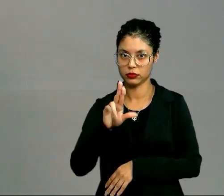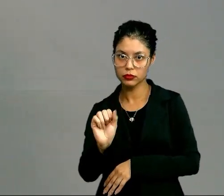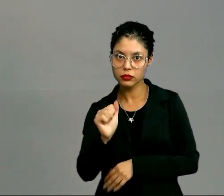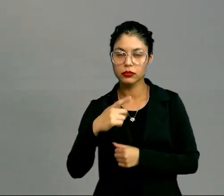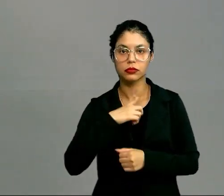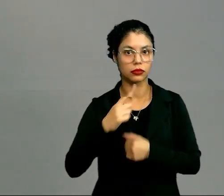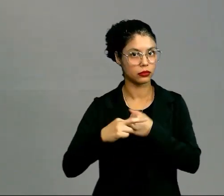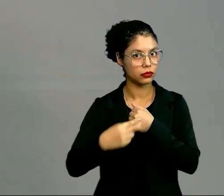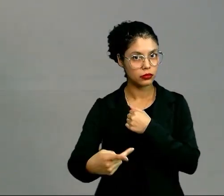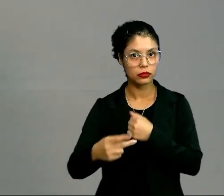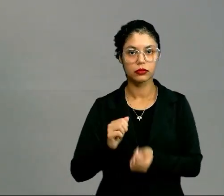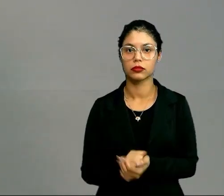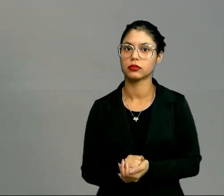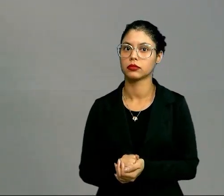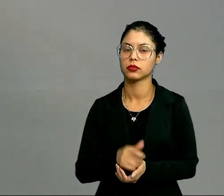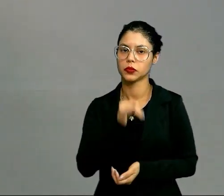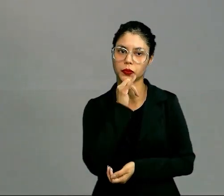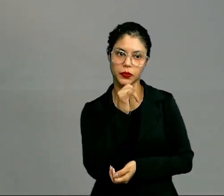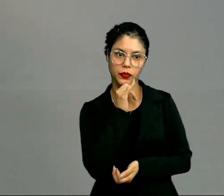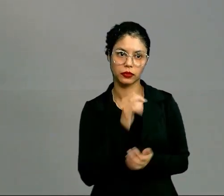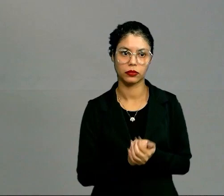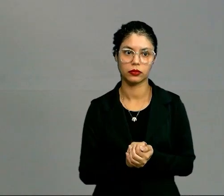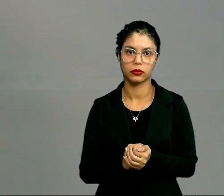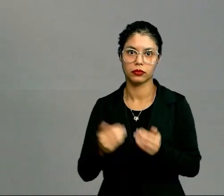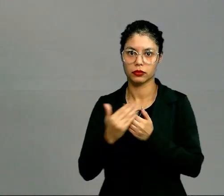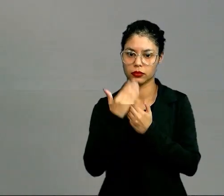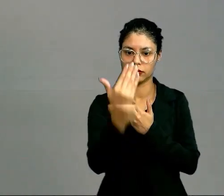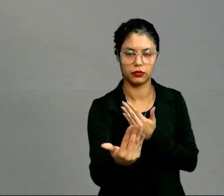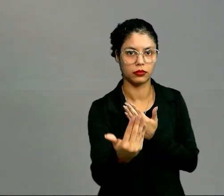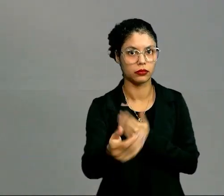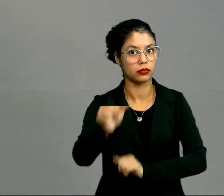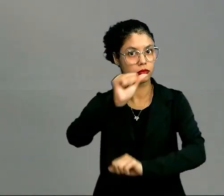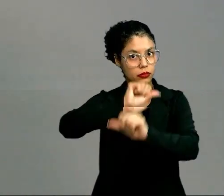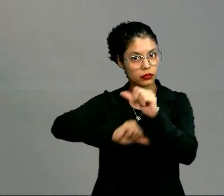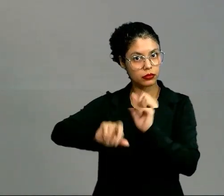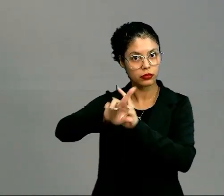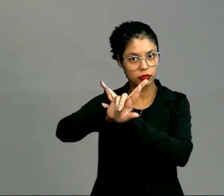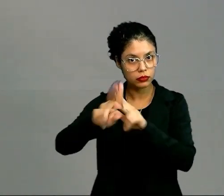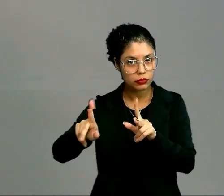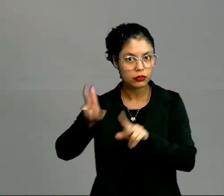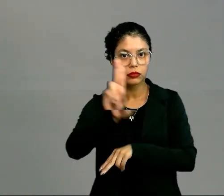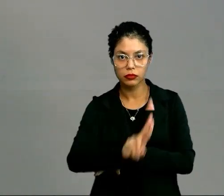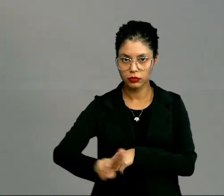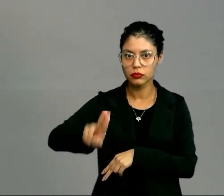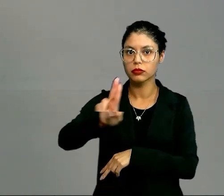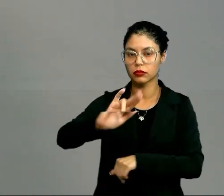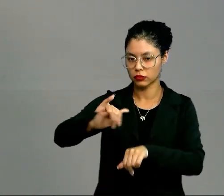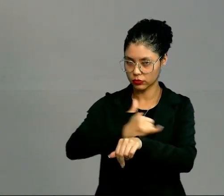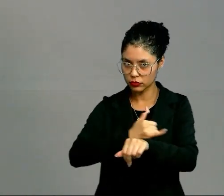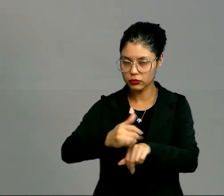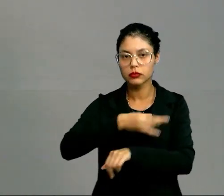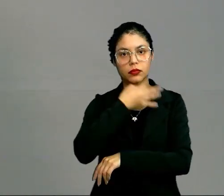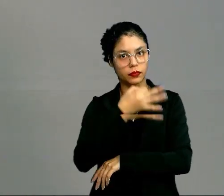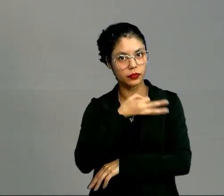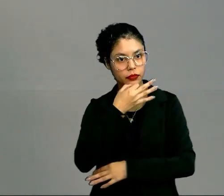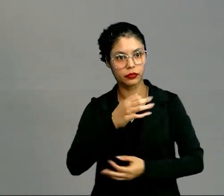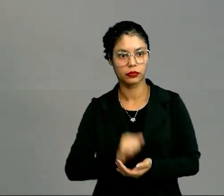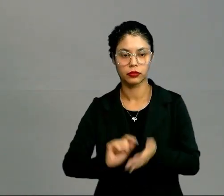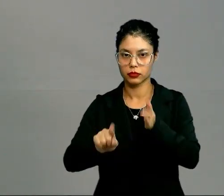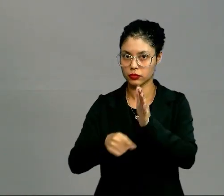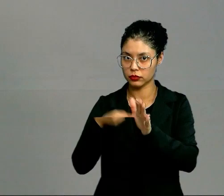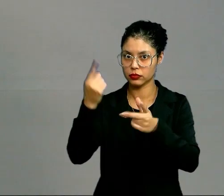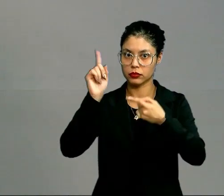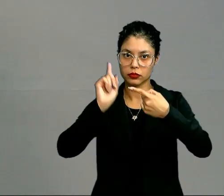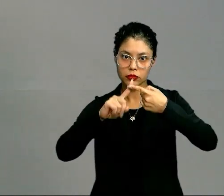uma consequência. Você não pode colocar, por exemplo, a carroça diante dos bois. Então, se você vai utilizar essa estratégia argumentativa, em